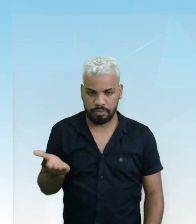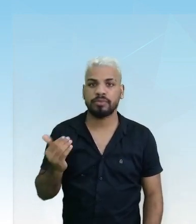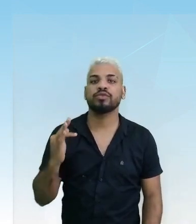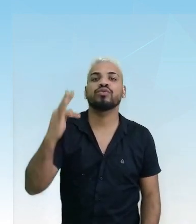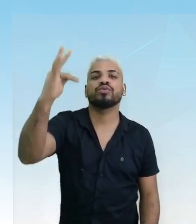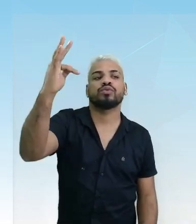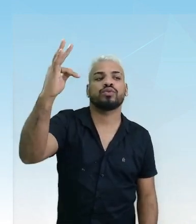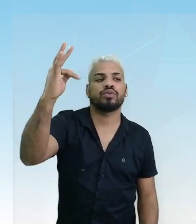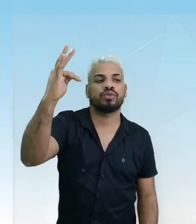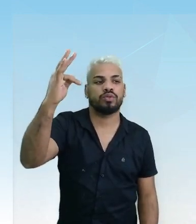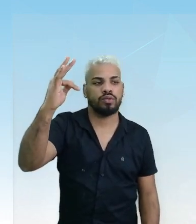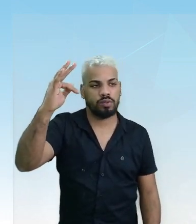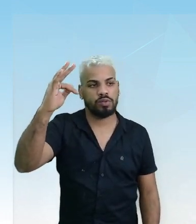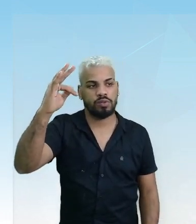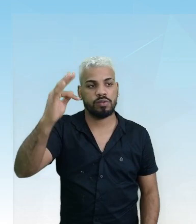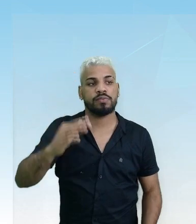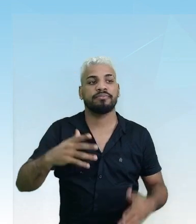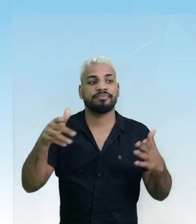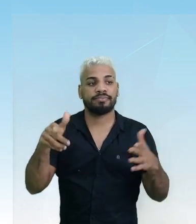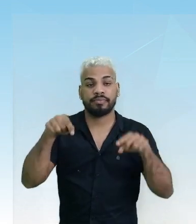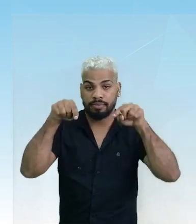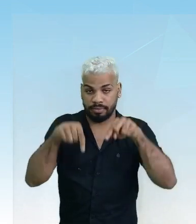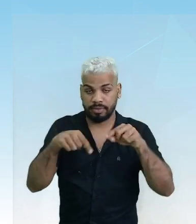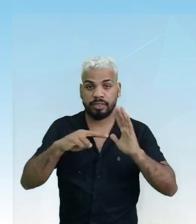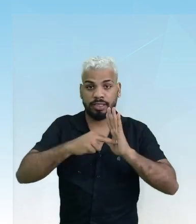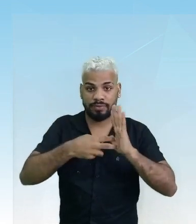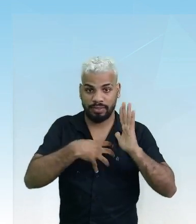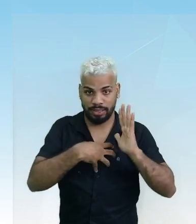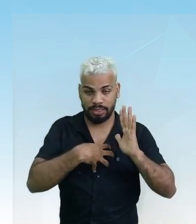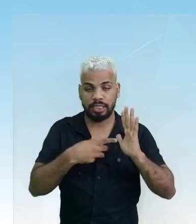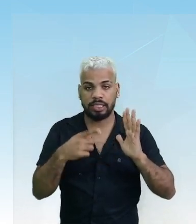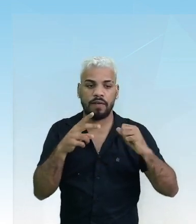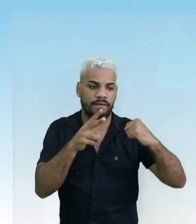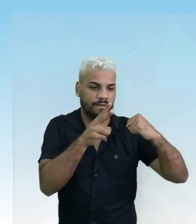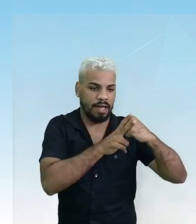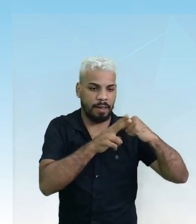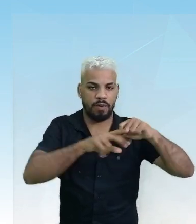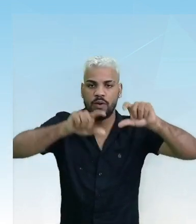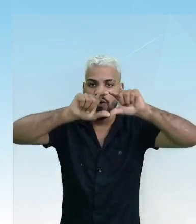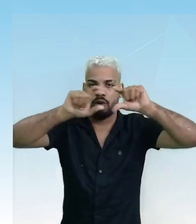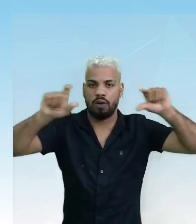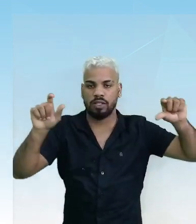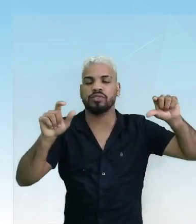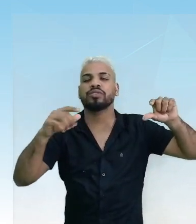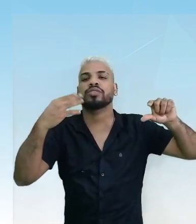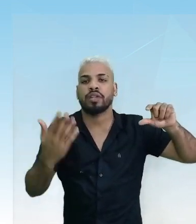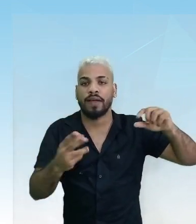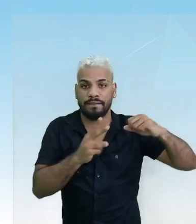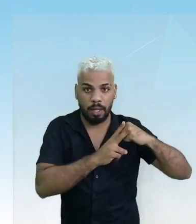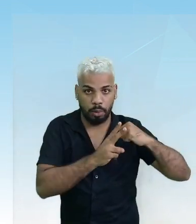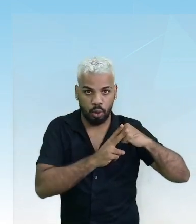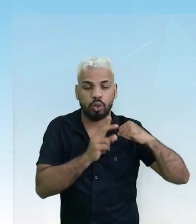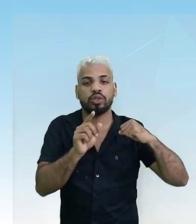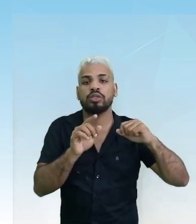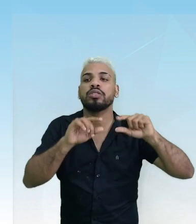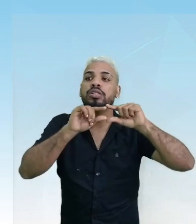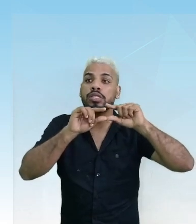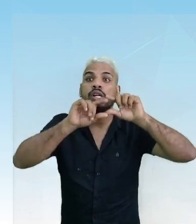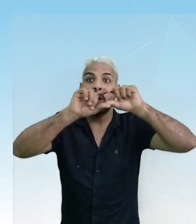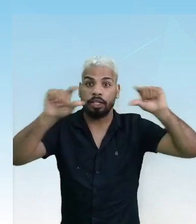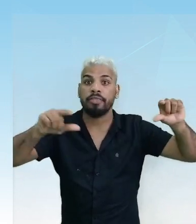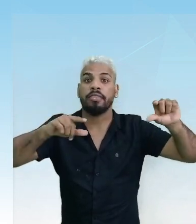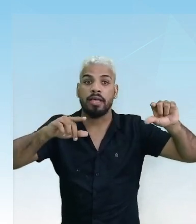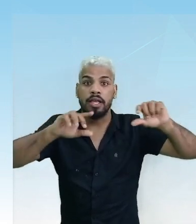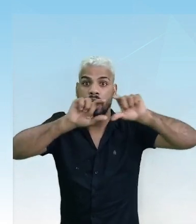aqui, sintático, nós temos a relação entre verbo e a oração. Então, só existe oração porque há verbo.